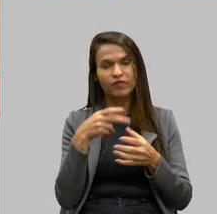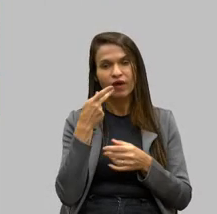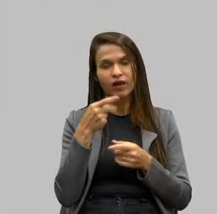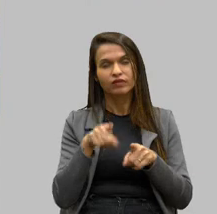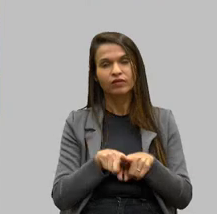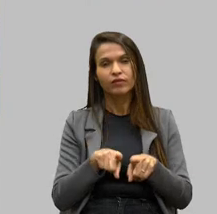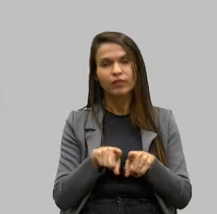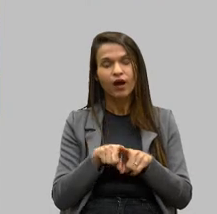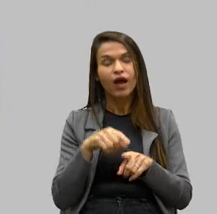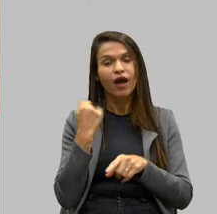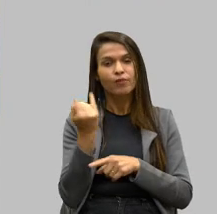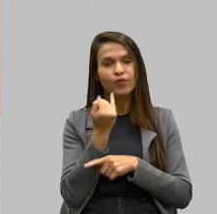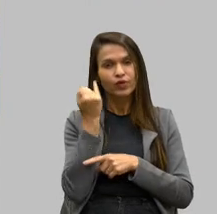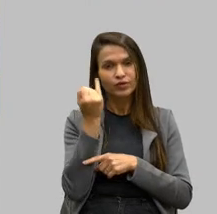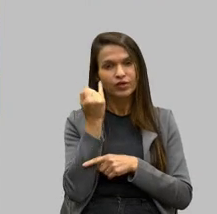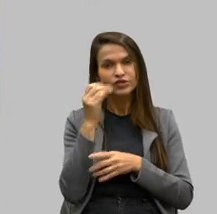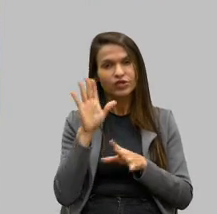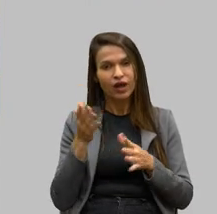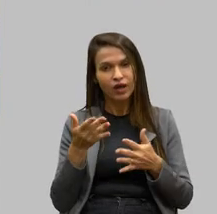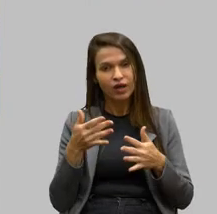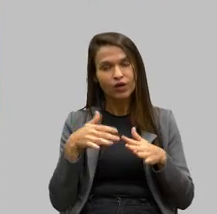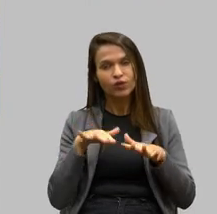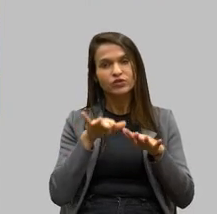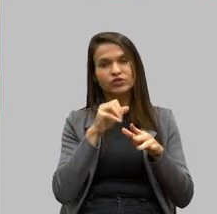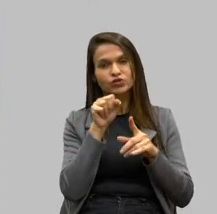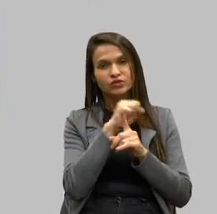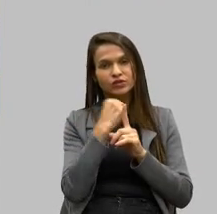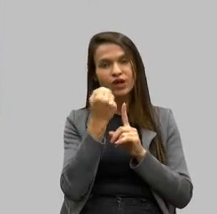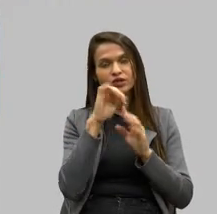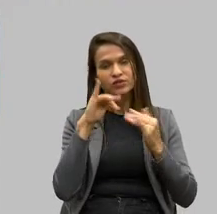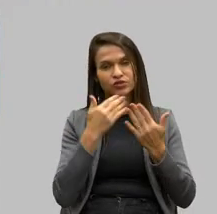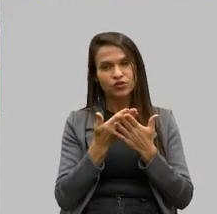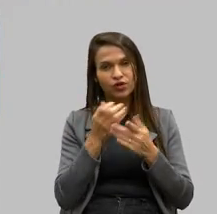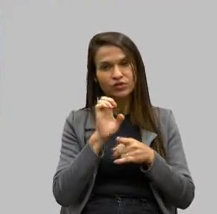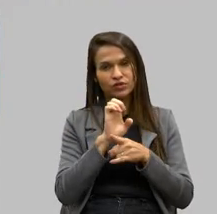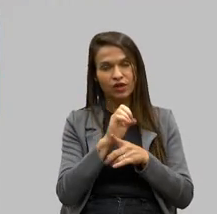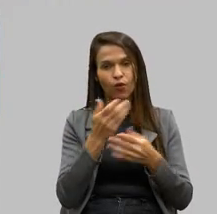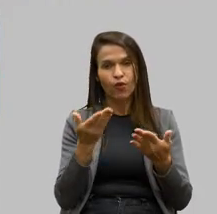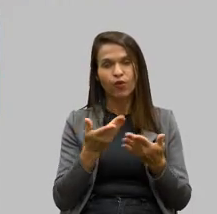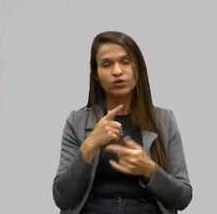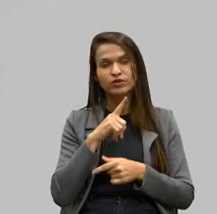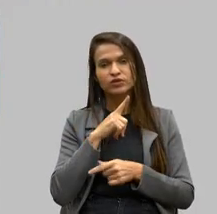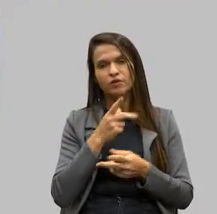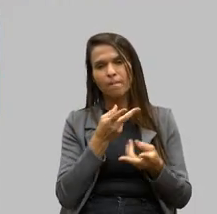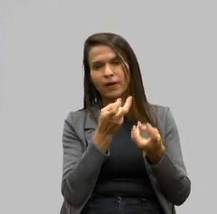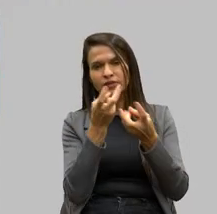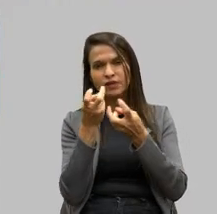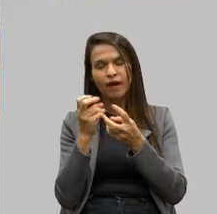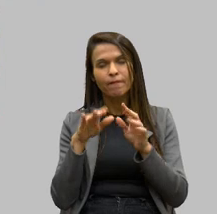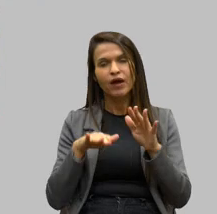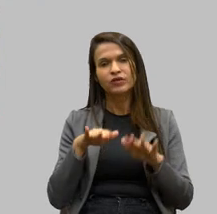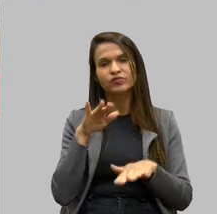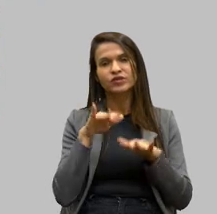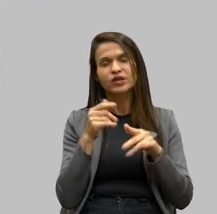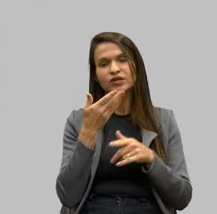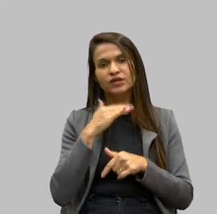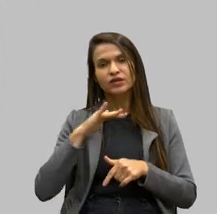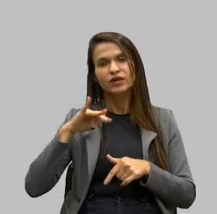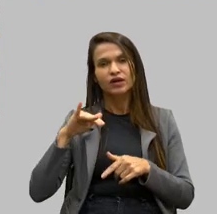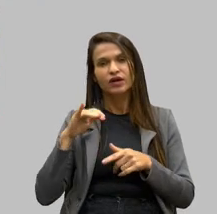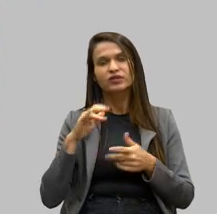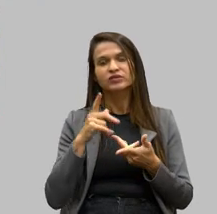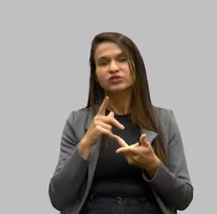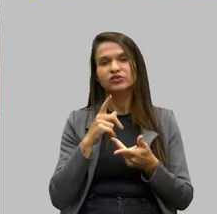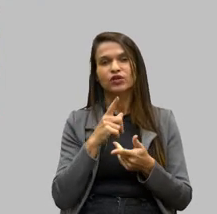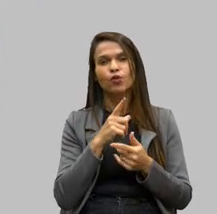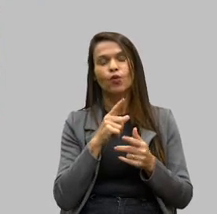sobre a importância da inclusão social nas escolas estaduais. Hoje, o que a gente vê muitas vezes é quando a criança sai do ensino